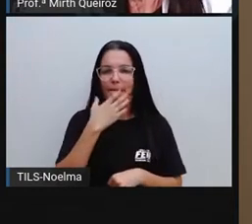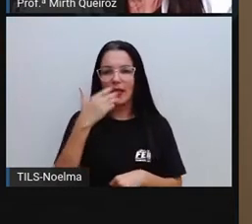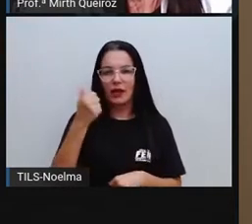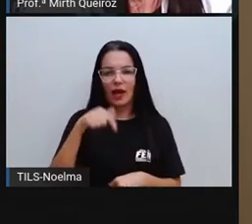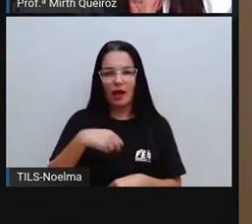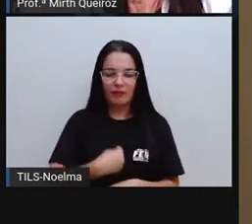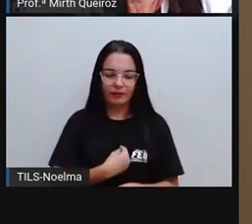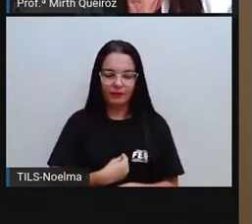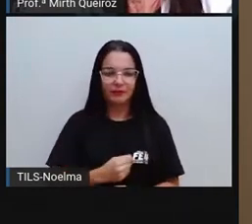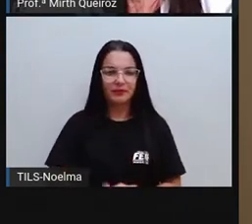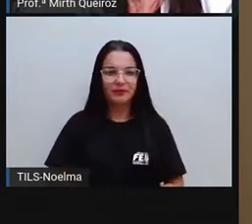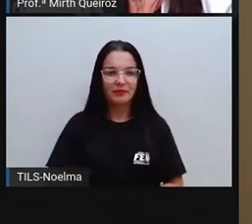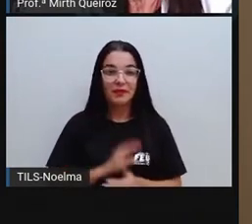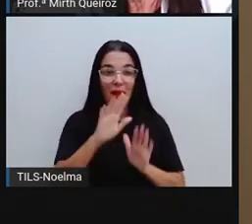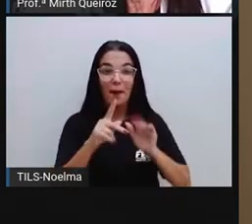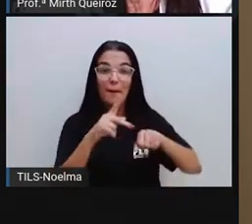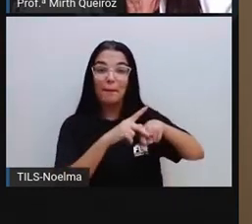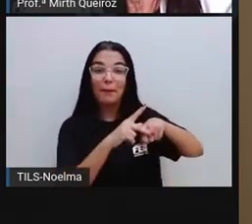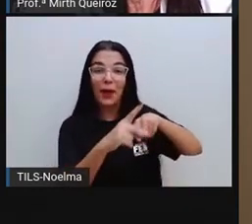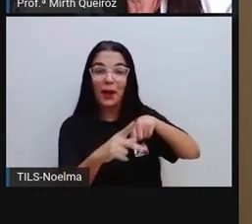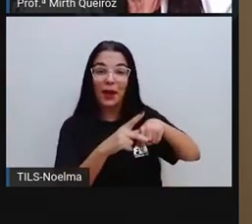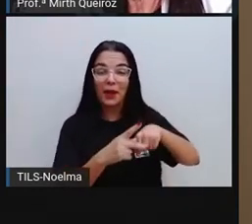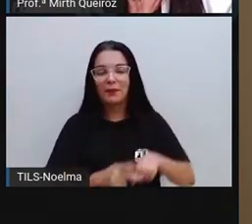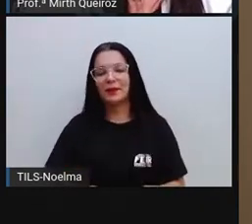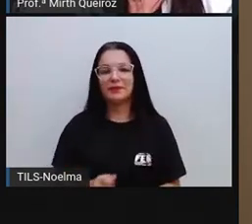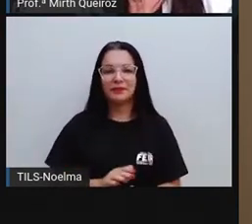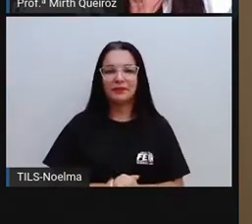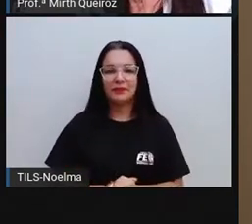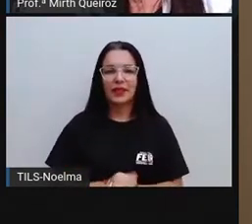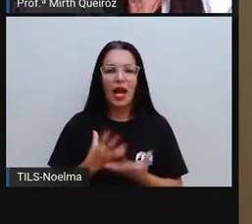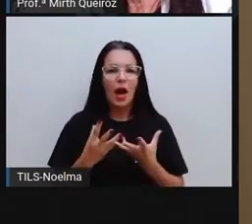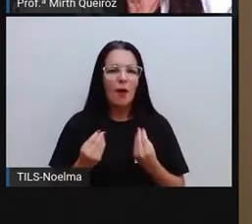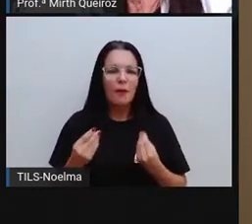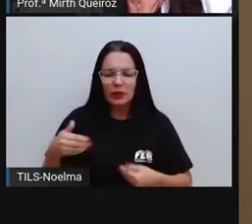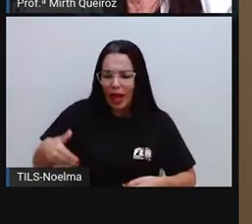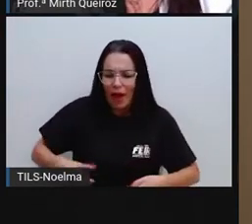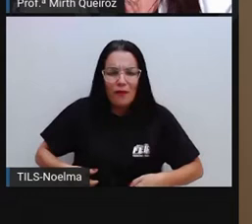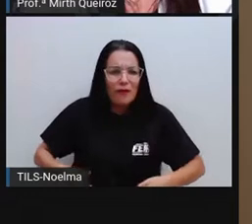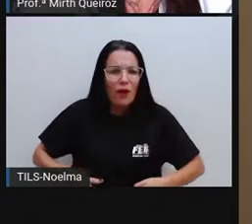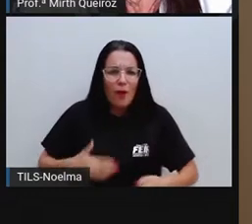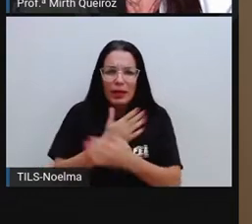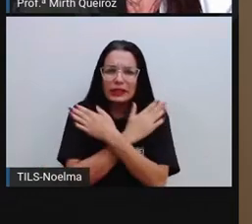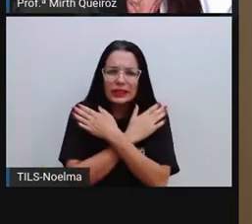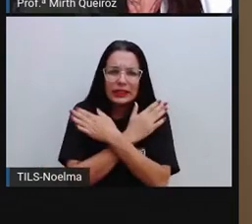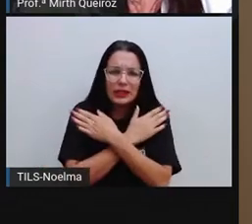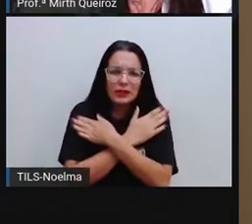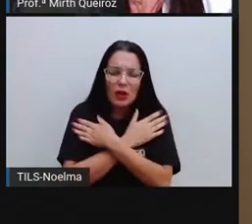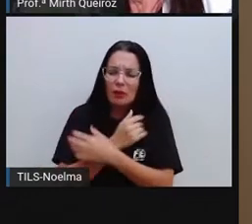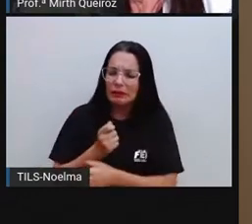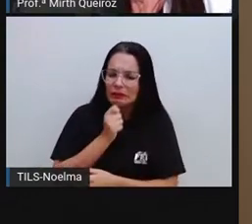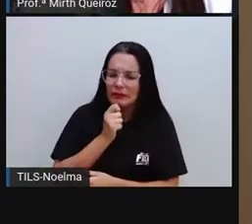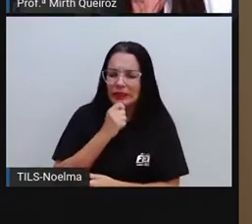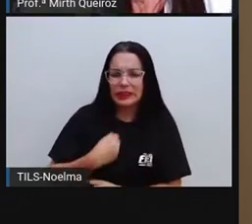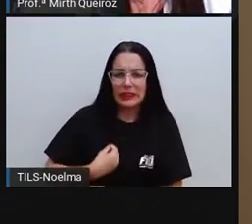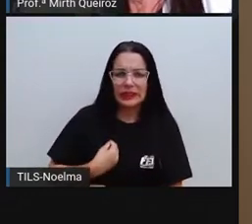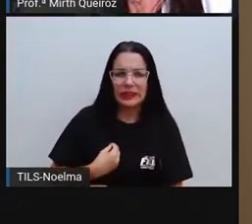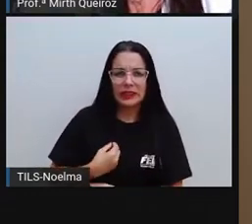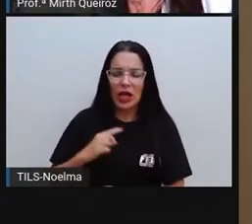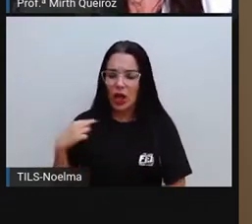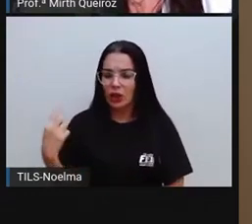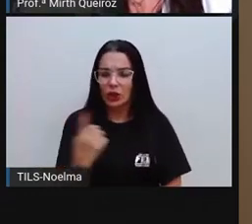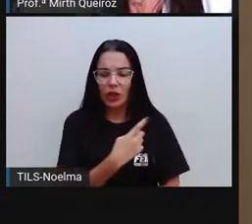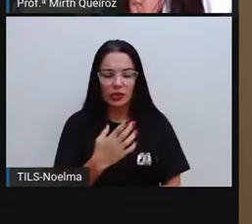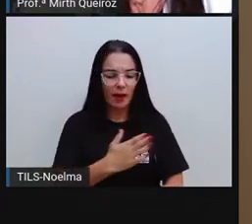país. Poema ao imigrante. Muita fome e desemprego nos assola. Nossa pátria está